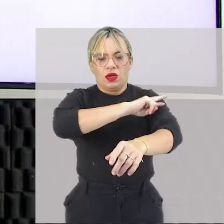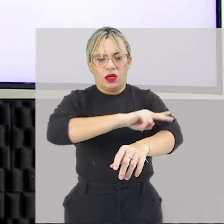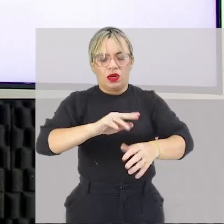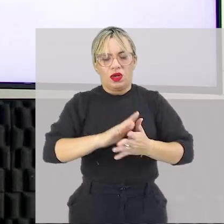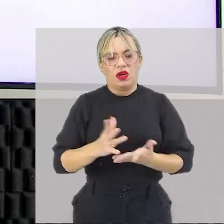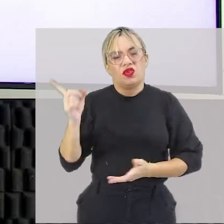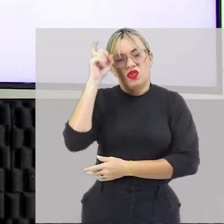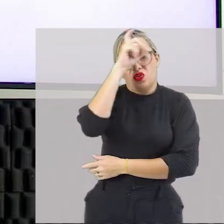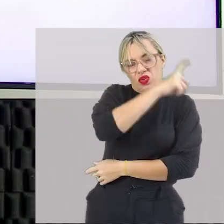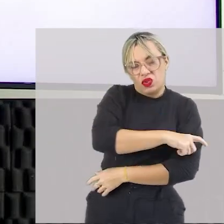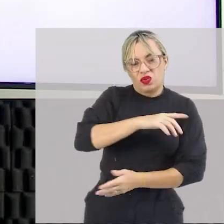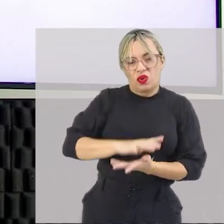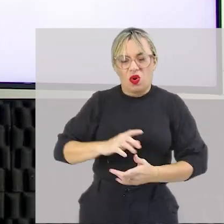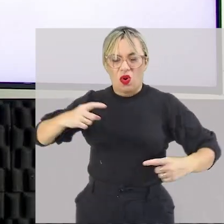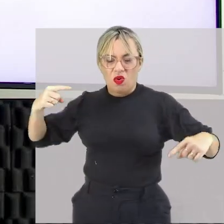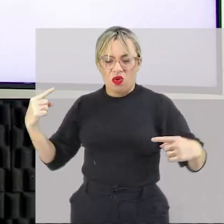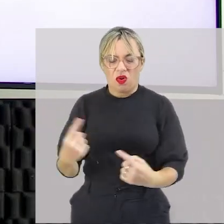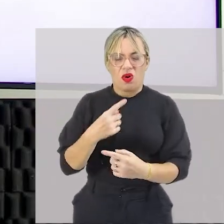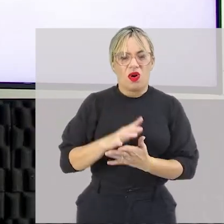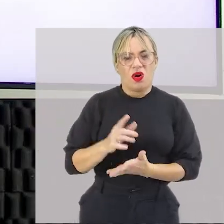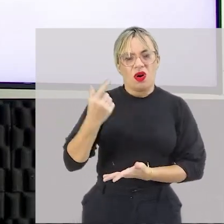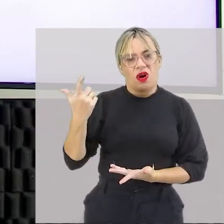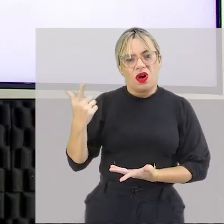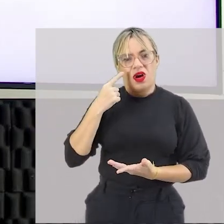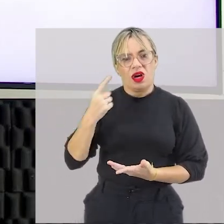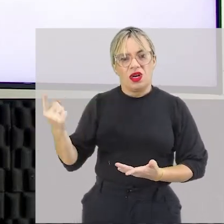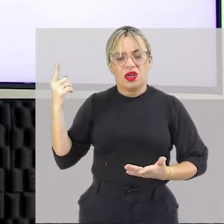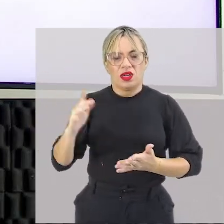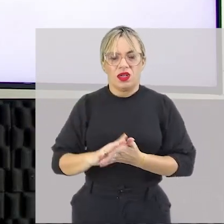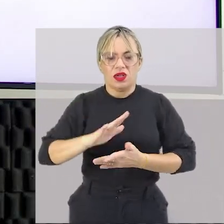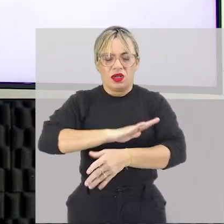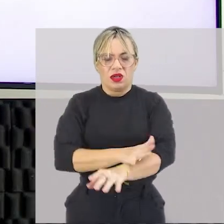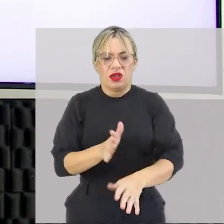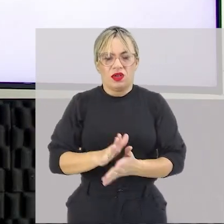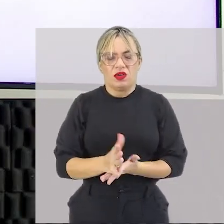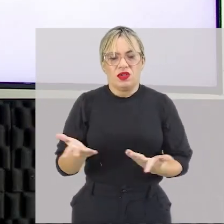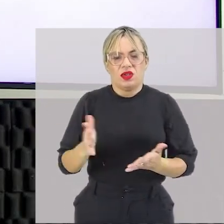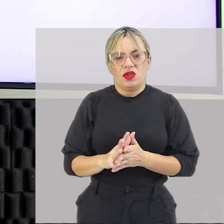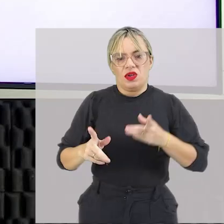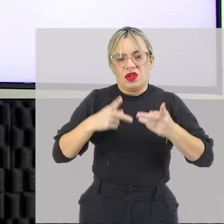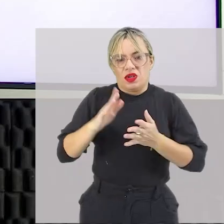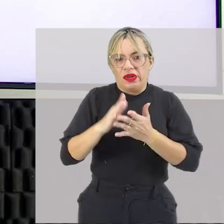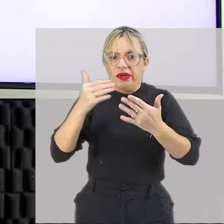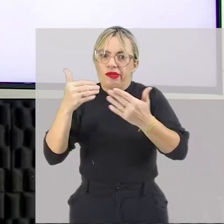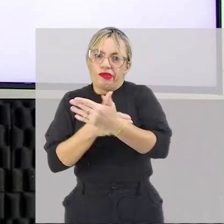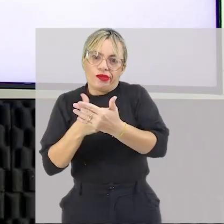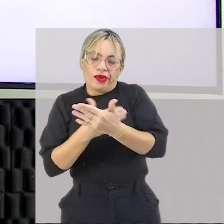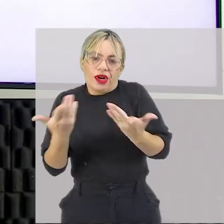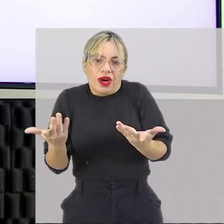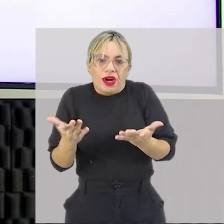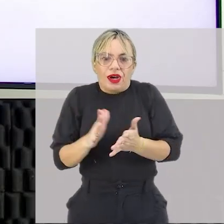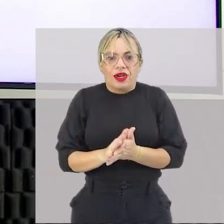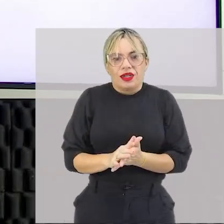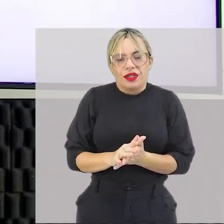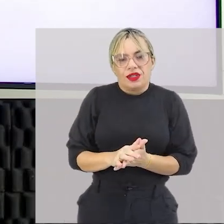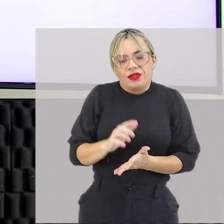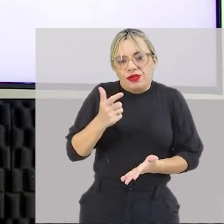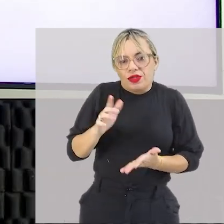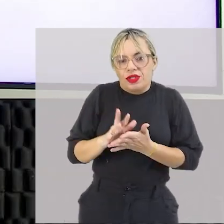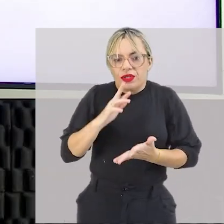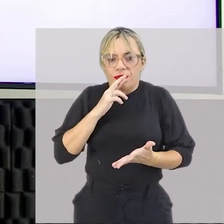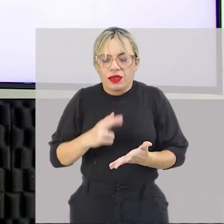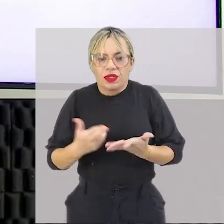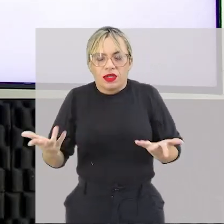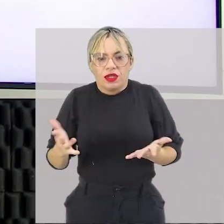ao racismo. Porque quando você não fala sobre um assunto, ou você esconde o assunto, você não resolve esse assunto. Então, se há